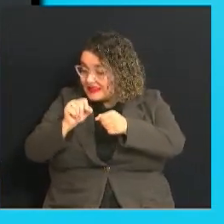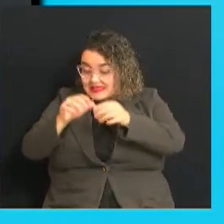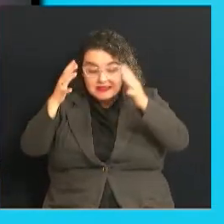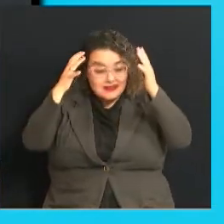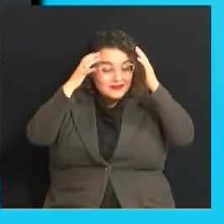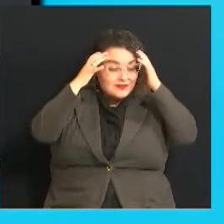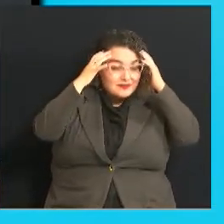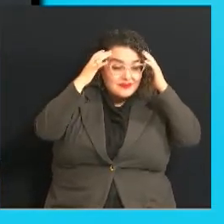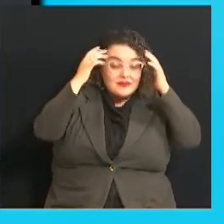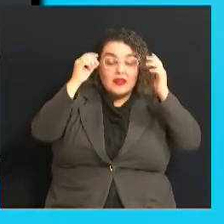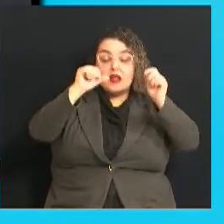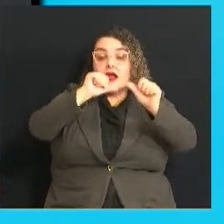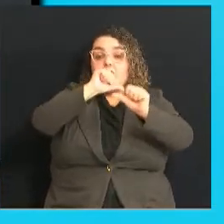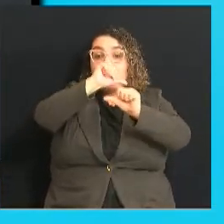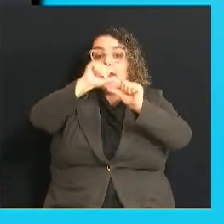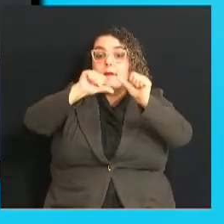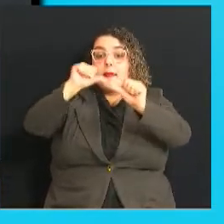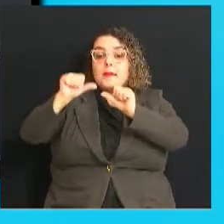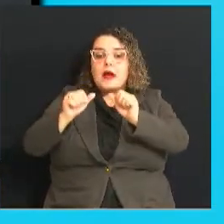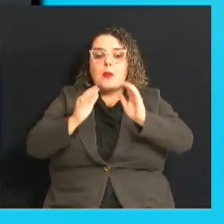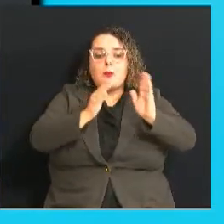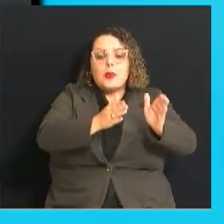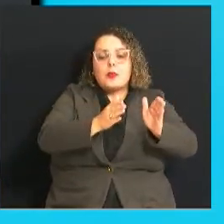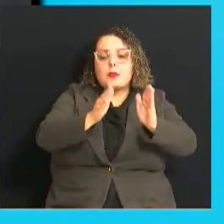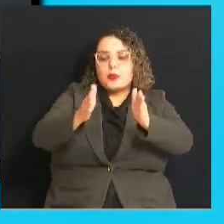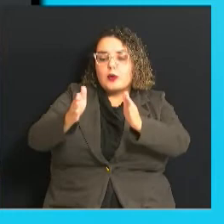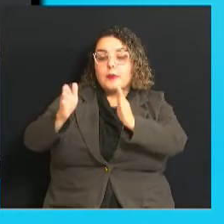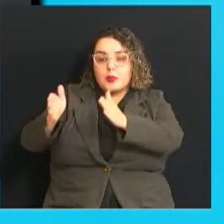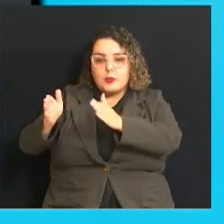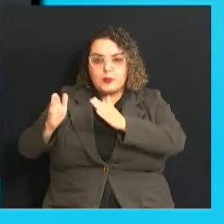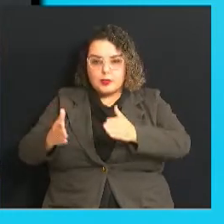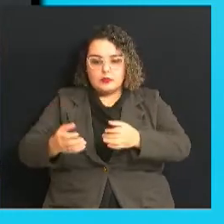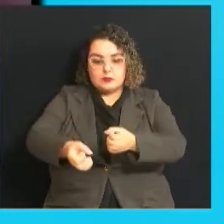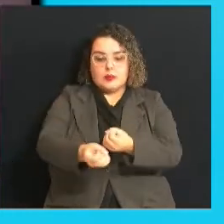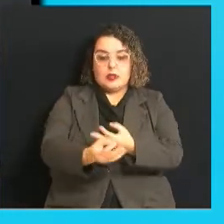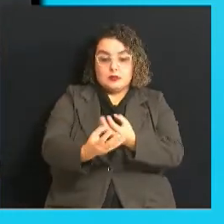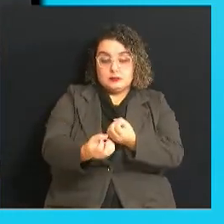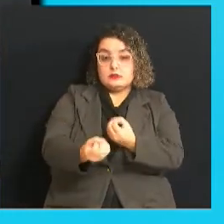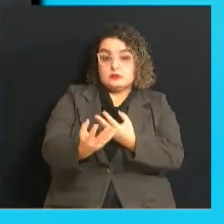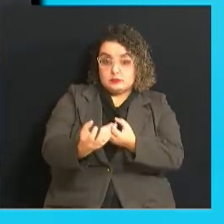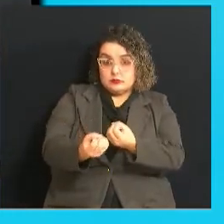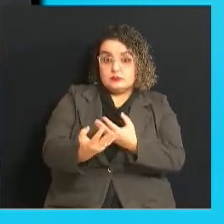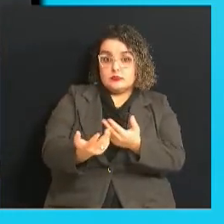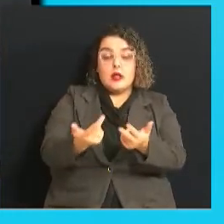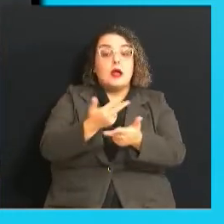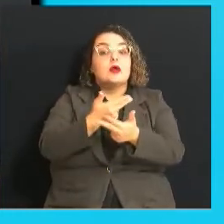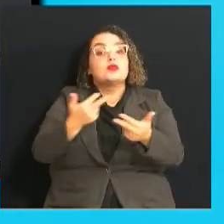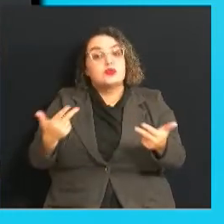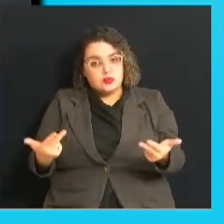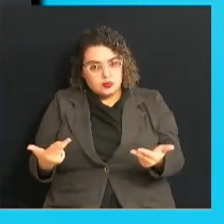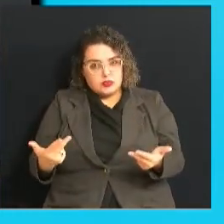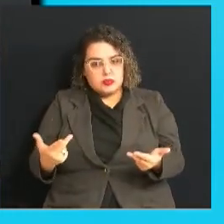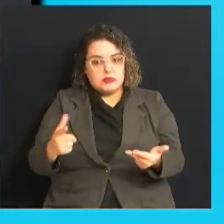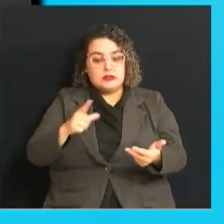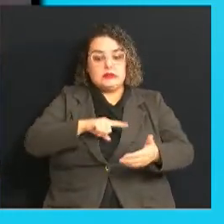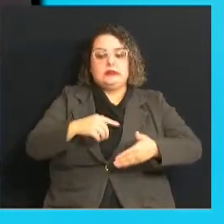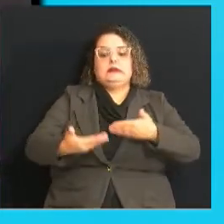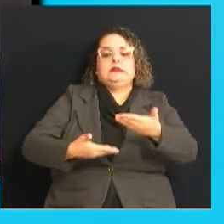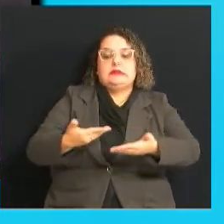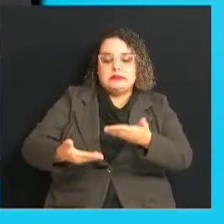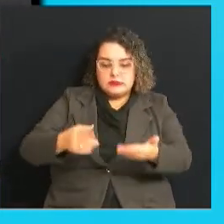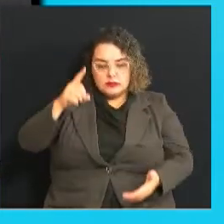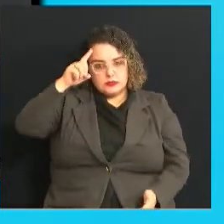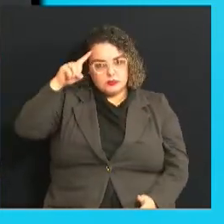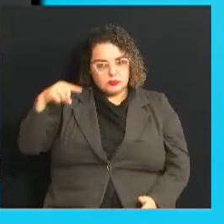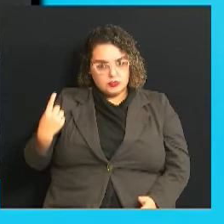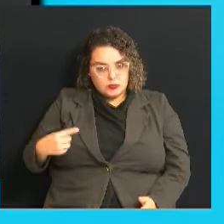alterações atencionais. O fluxo de informação, a quantidade de coisas que a gente tem que lidar no dia a dia é tão grande